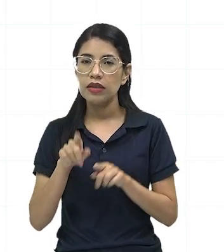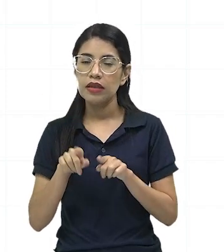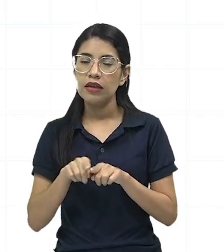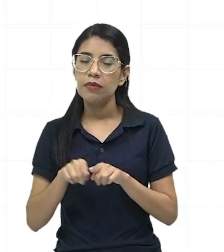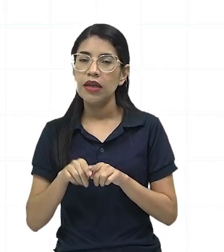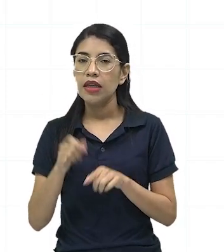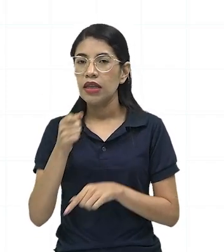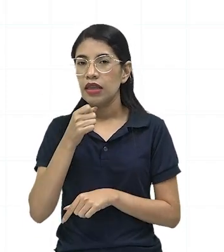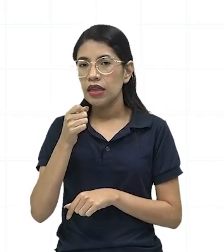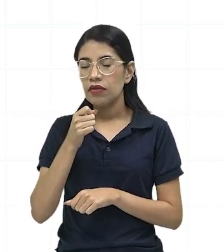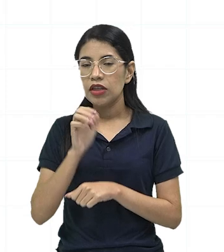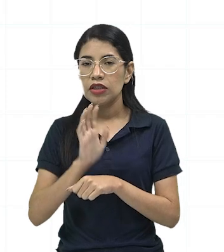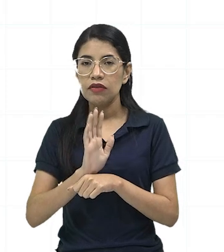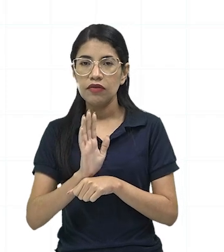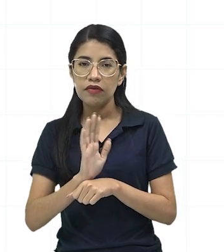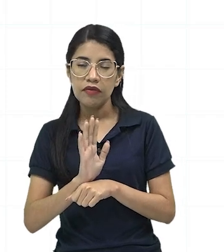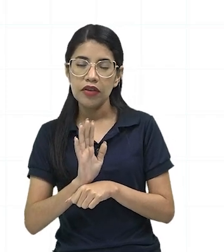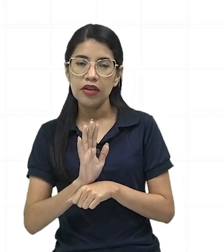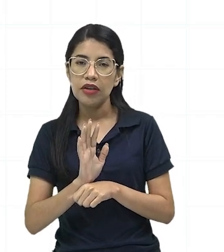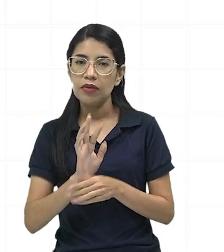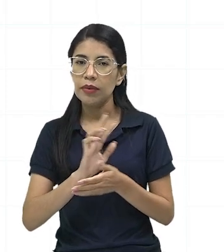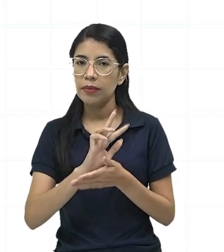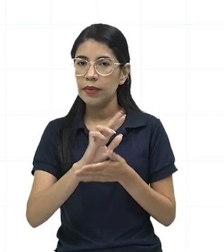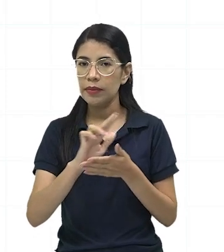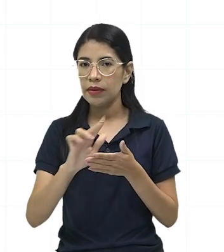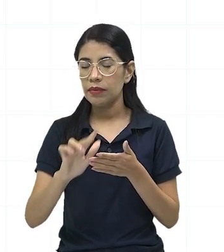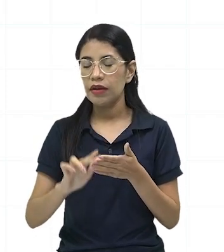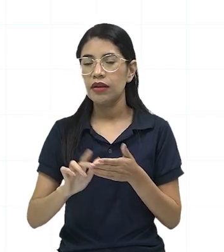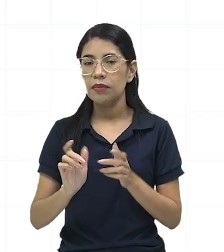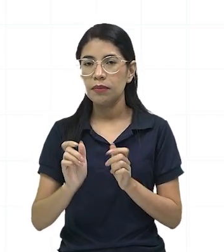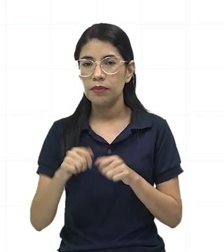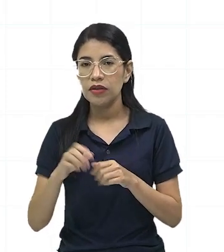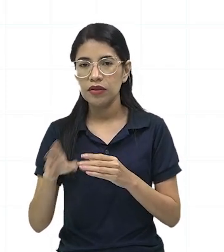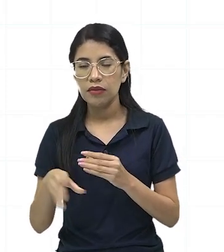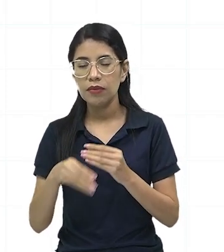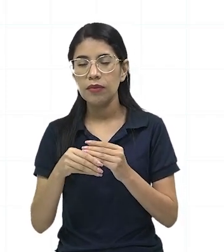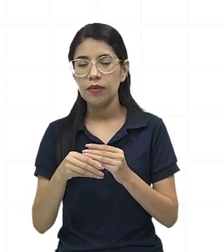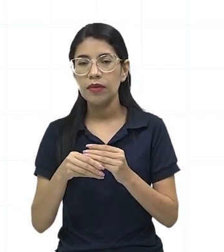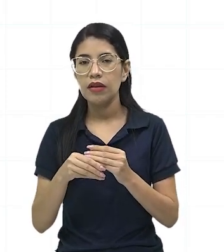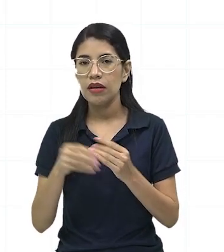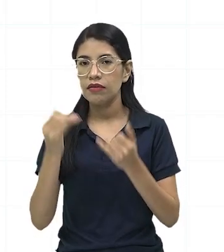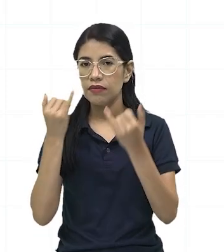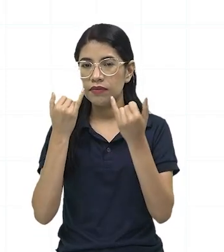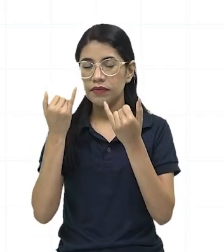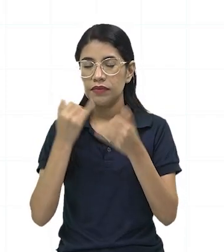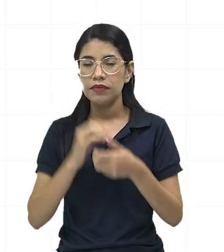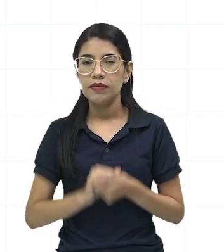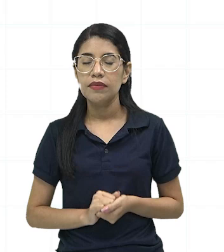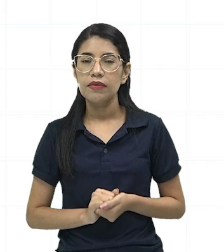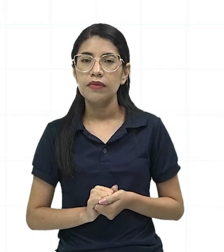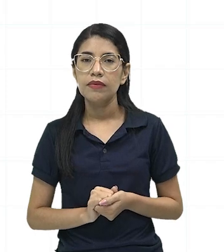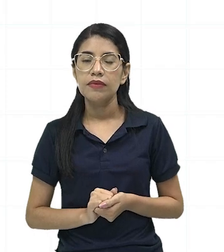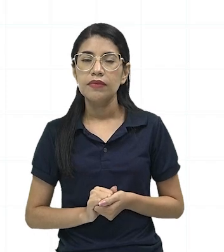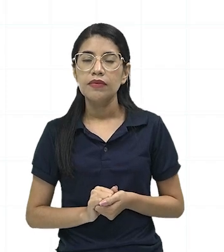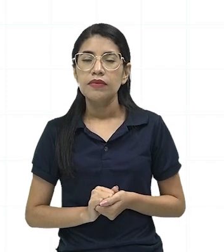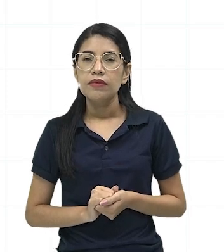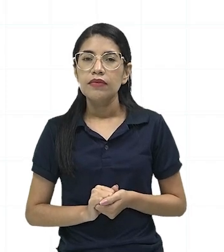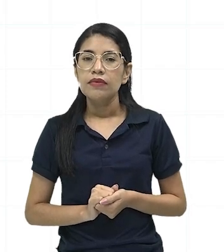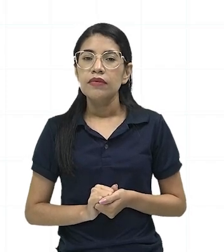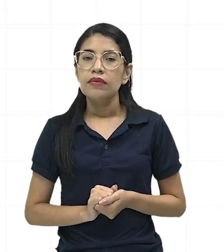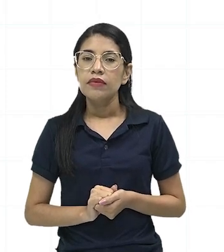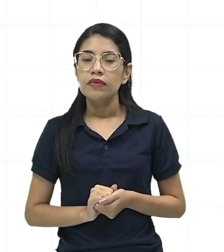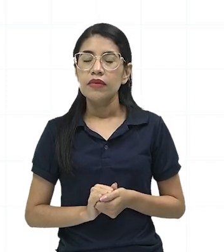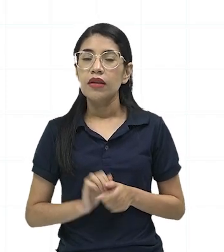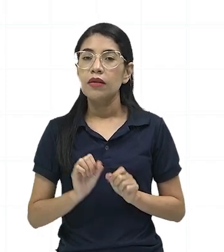entrevistas, filmes, documentários, tudo que ajude a ressaltar. E esses detalhes para apoiar o argumento. E a